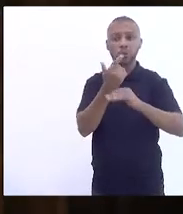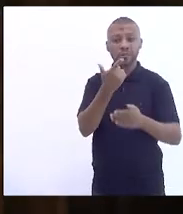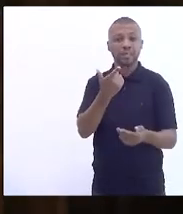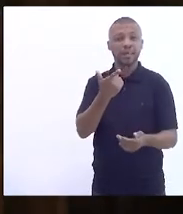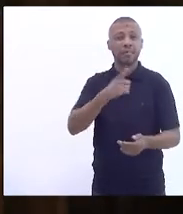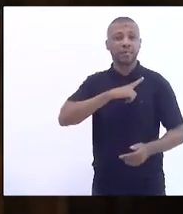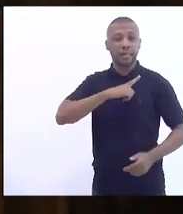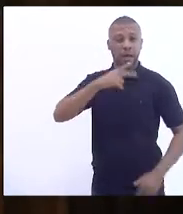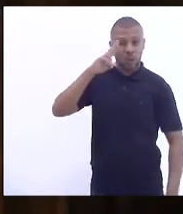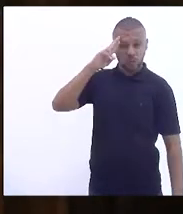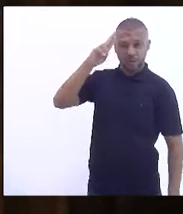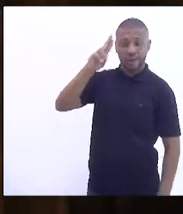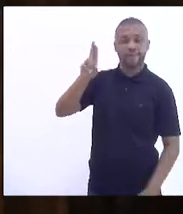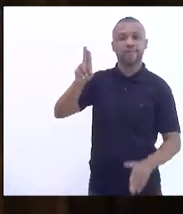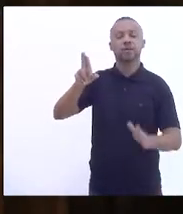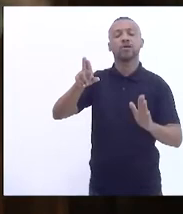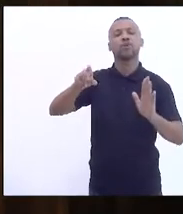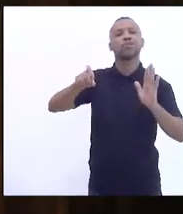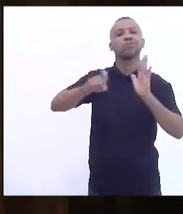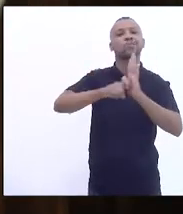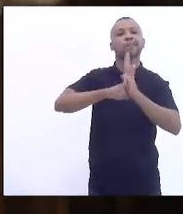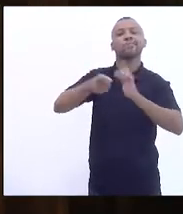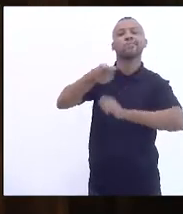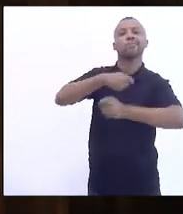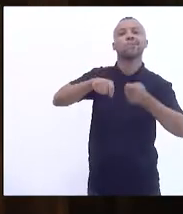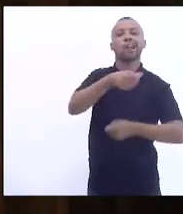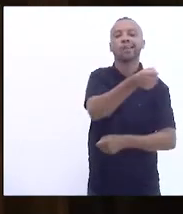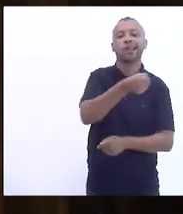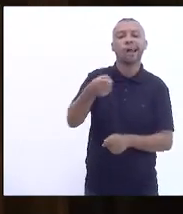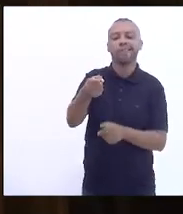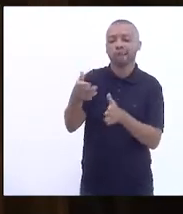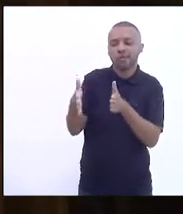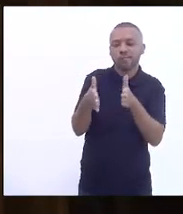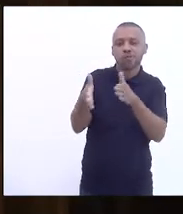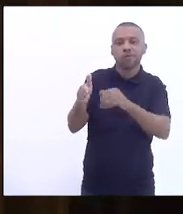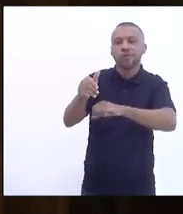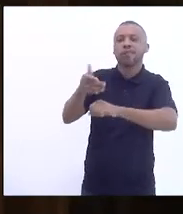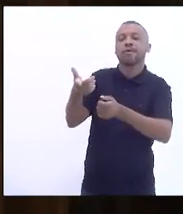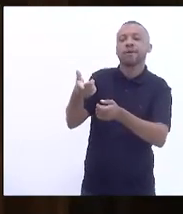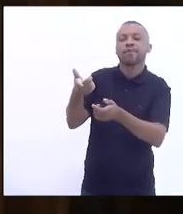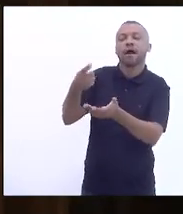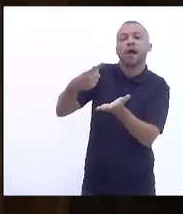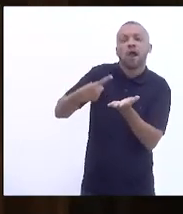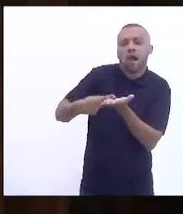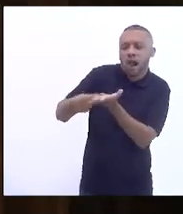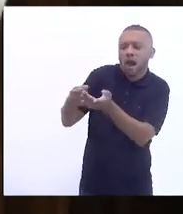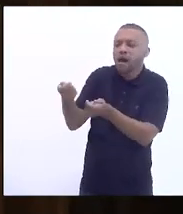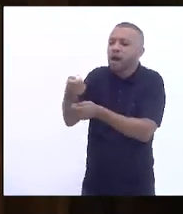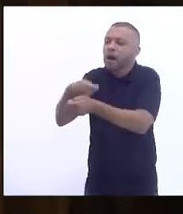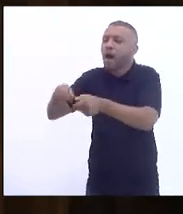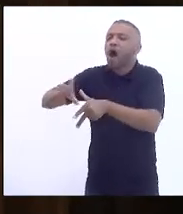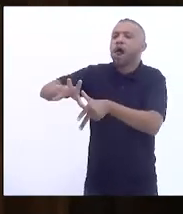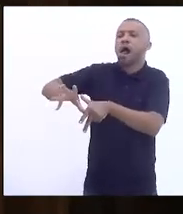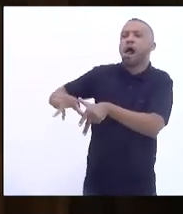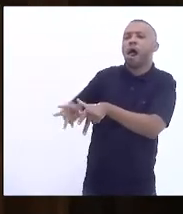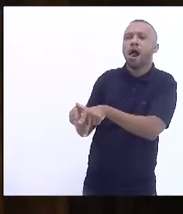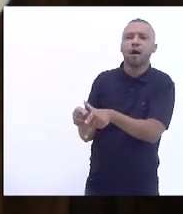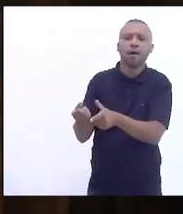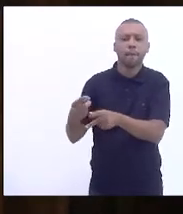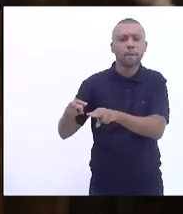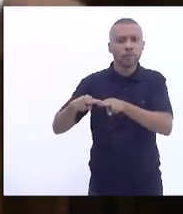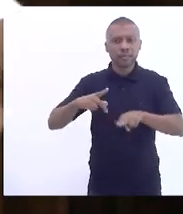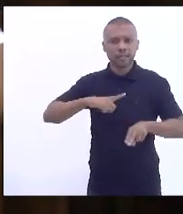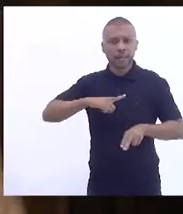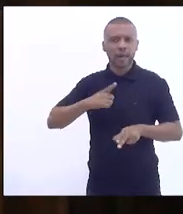de alguma do tráfico lá ele leva paixão para o beco da pesquisa e vai negociar por isso que ele tem muito medo da mão